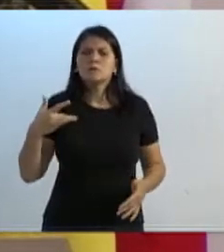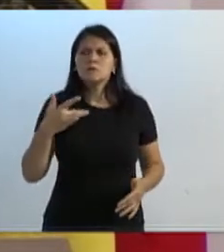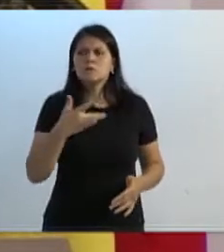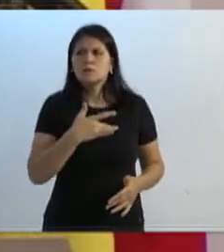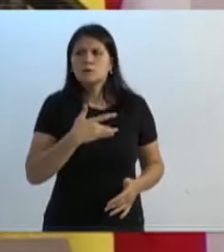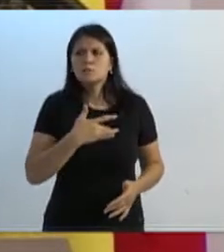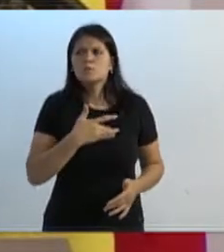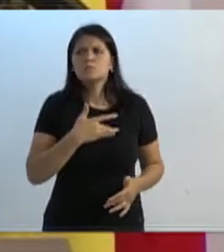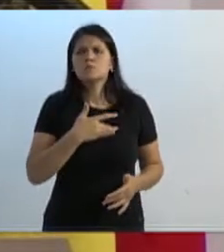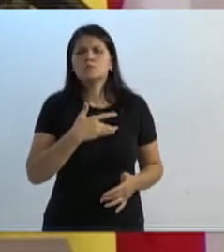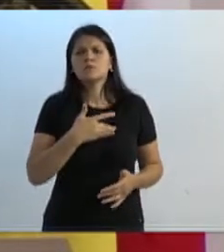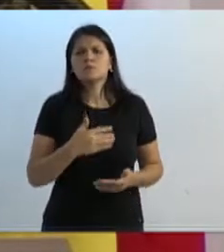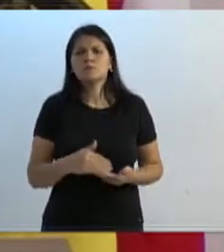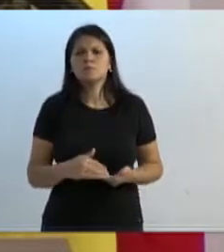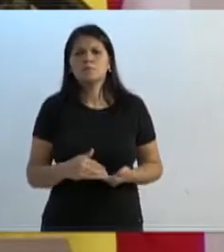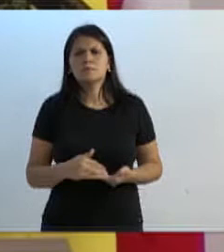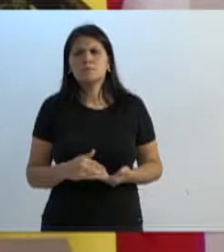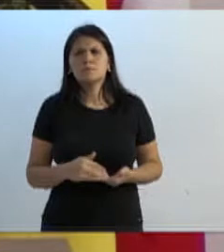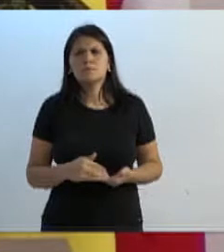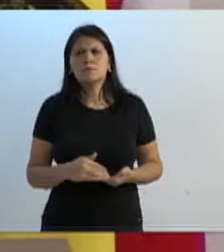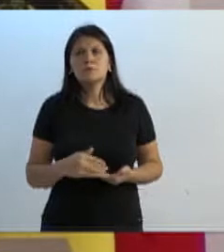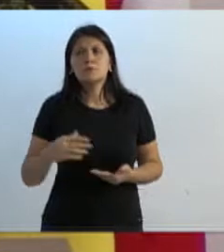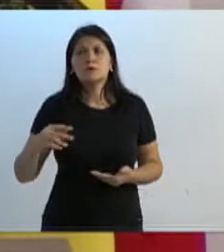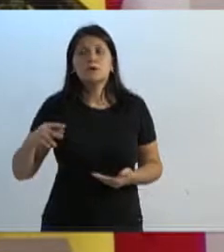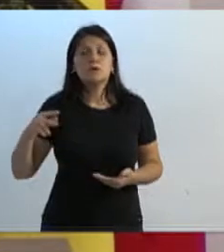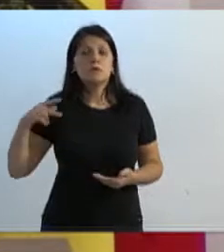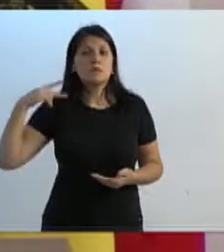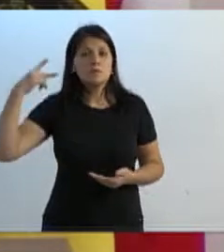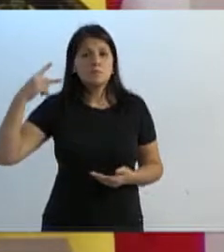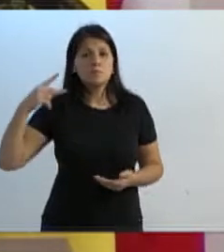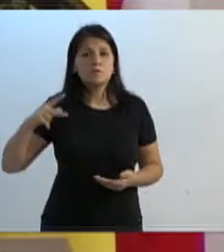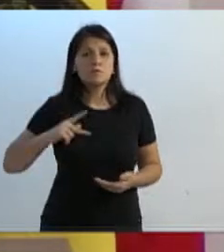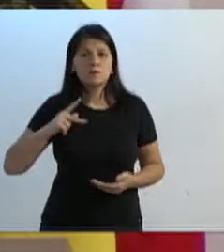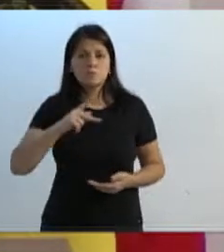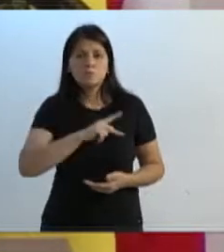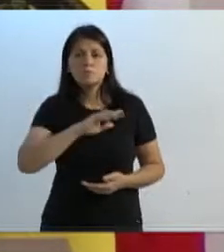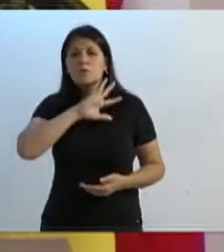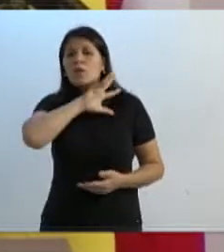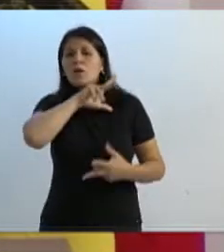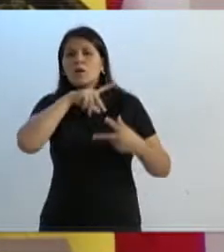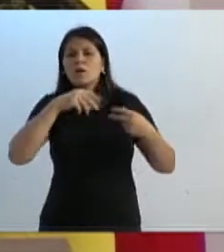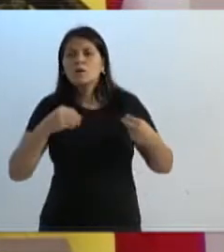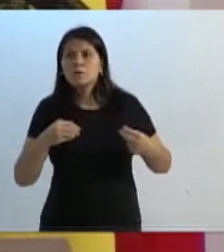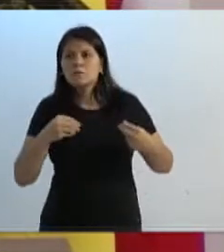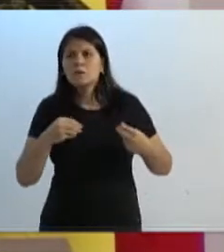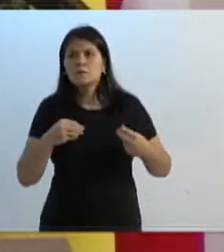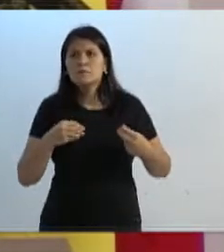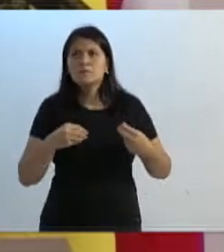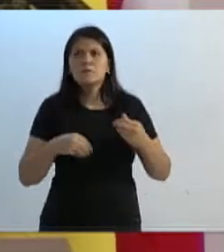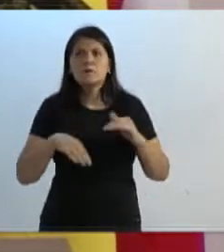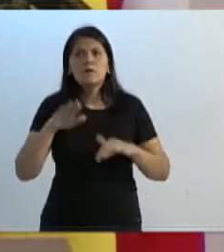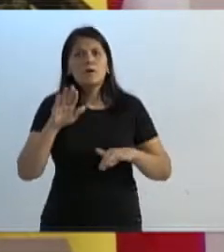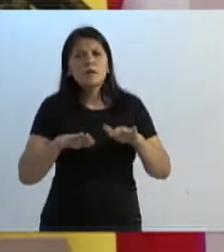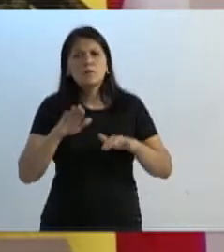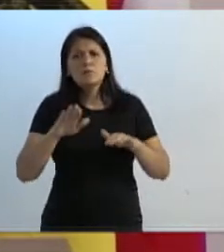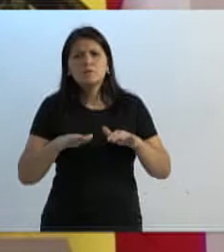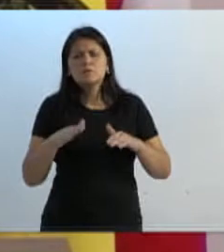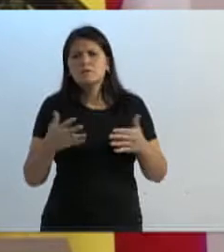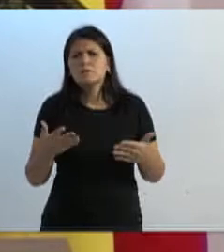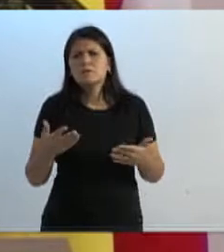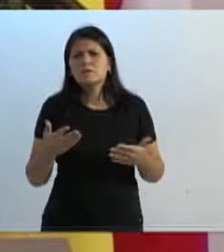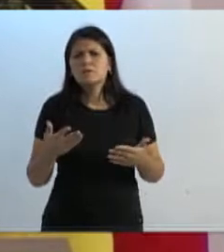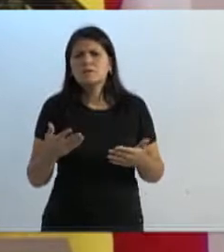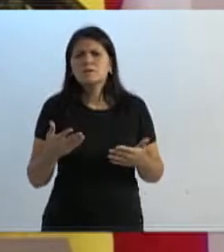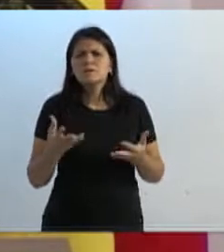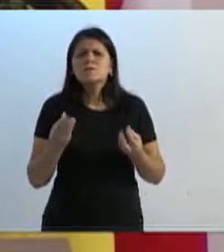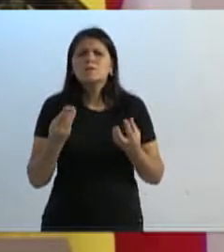de visualizarmos as políticas públicas de proteção dos animais como assunto de saúde pública, muitas vezes, isso foi até tema de piada, as